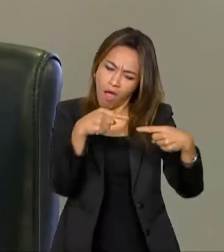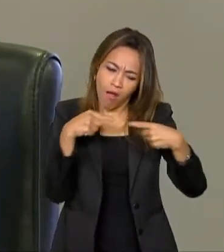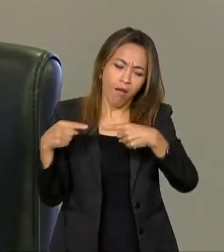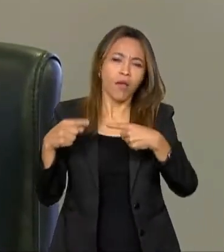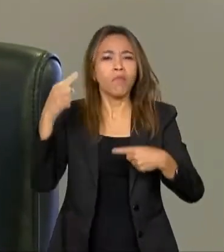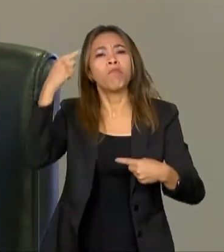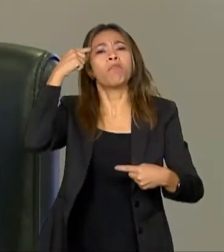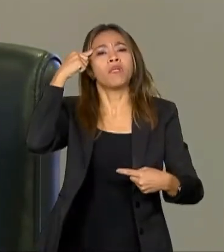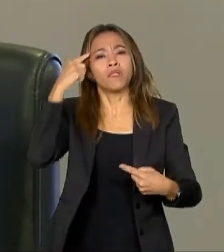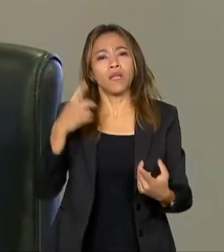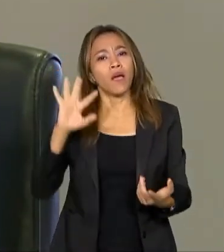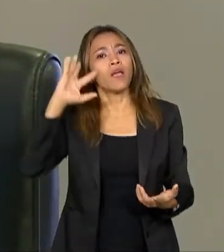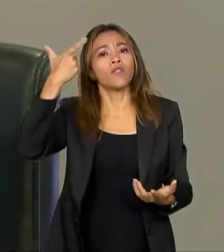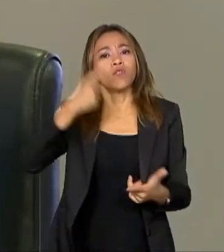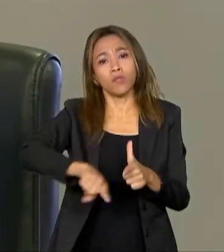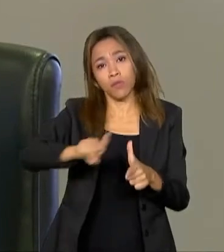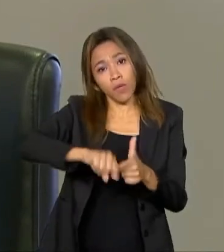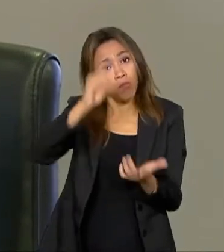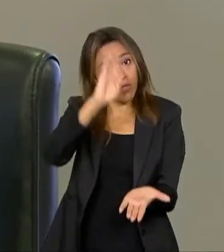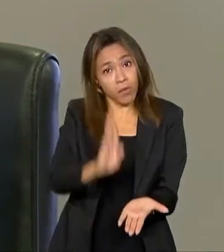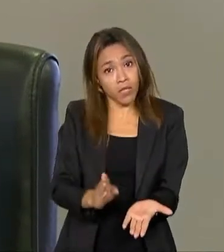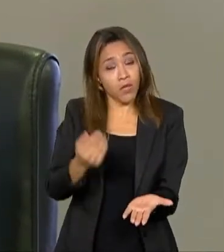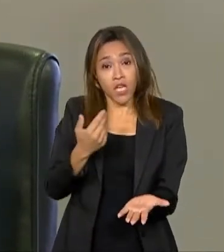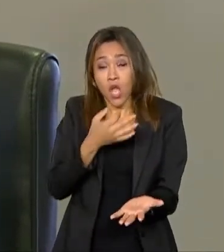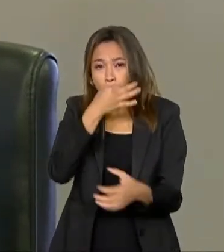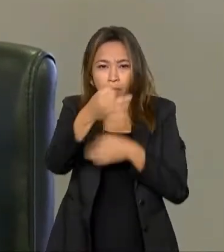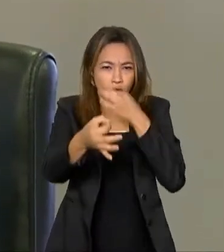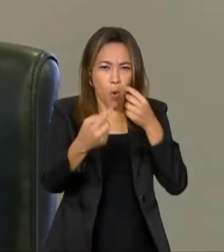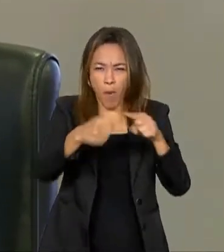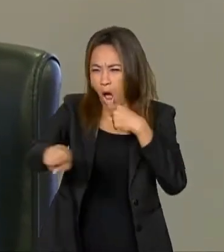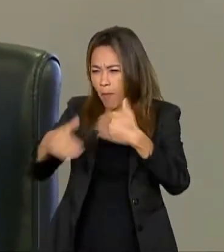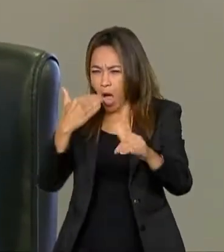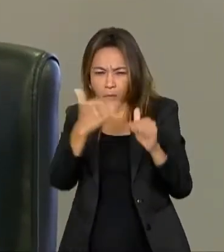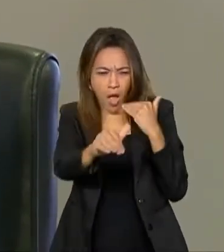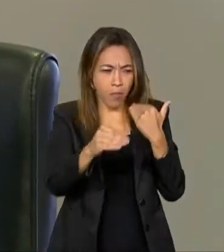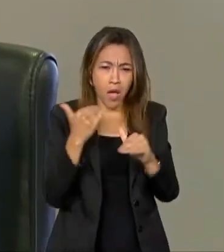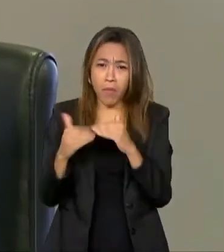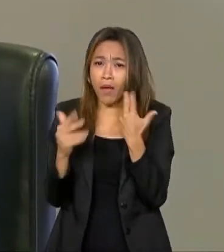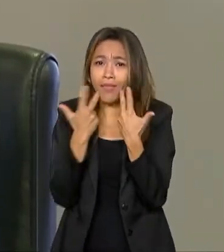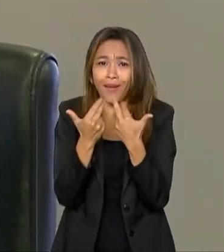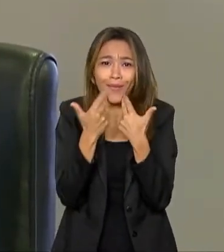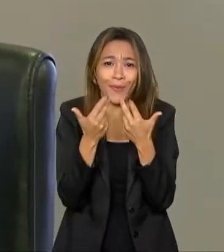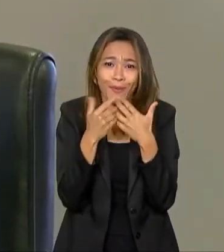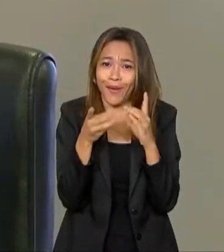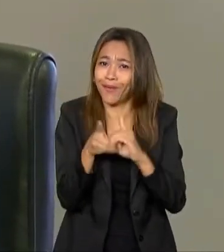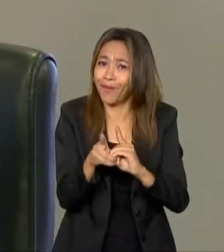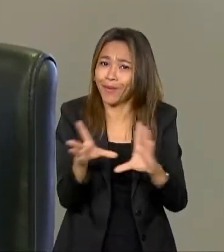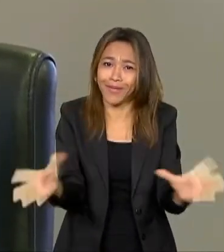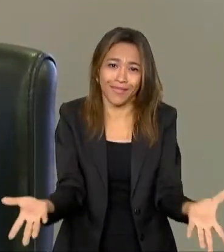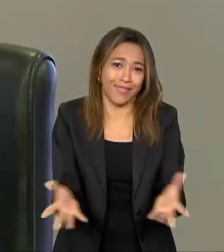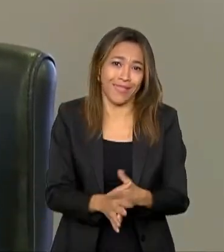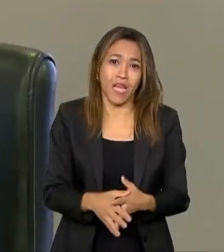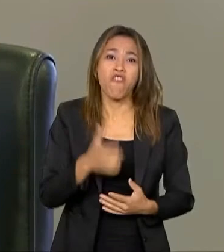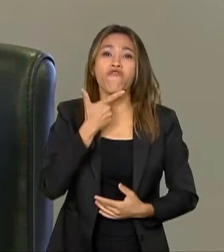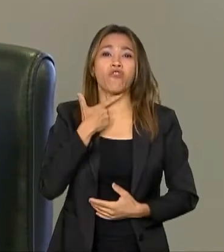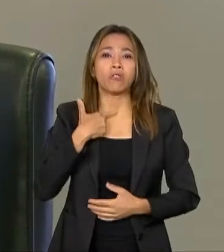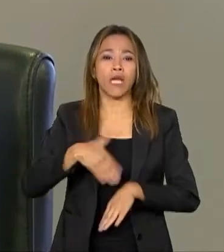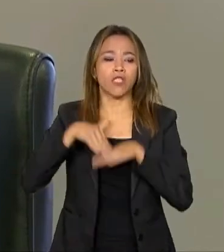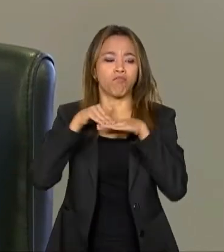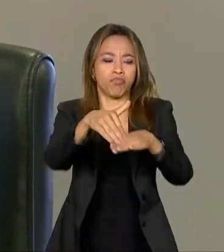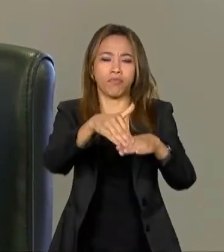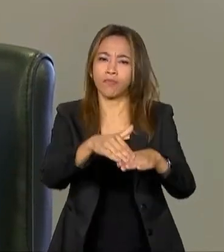pro Brasil e as divergências são próprias da Democracia ninguém pode impor a sua vontade as pessoas TM que